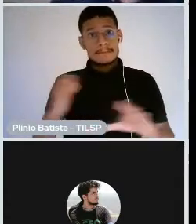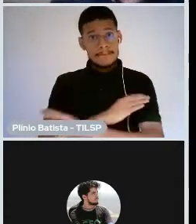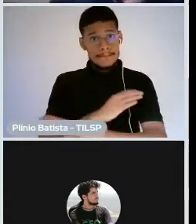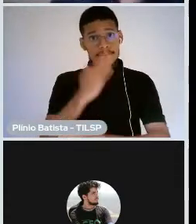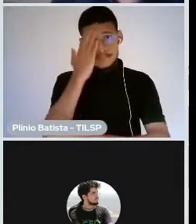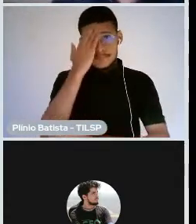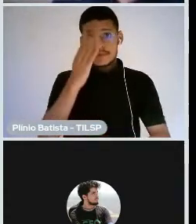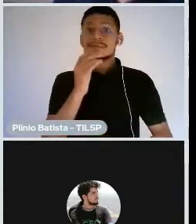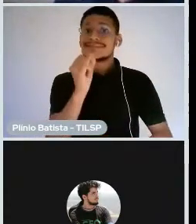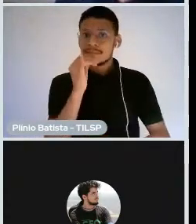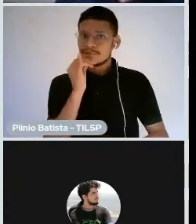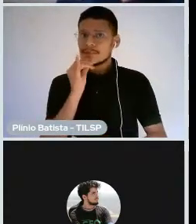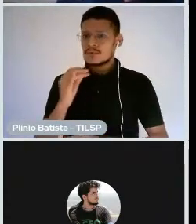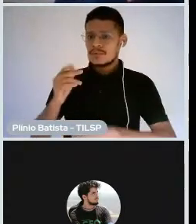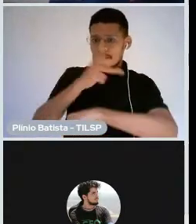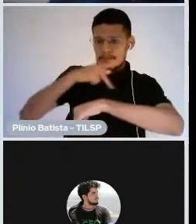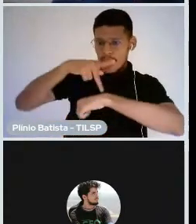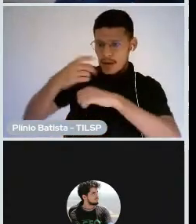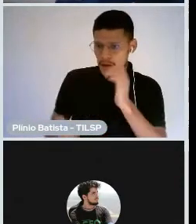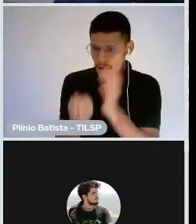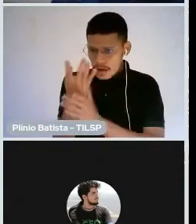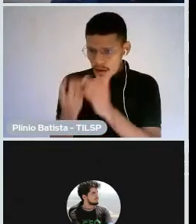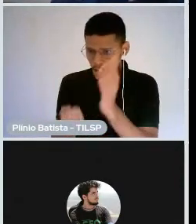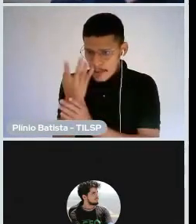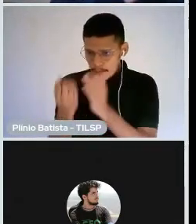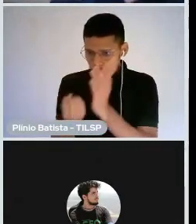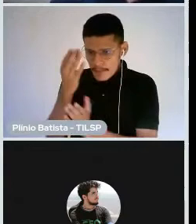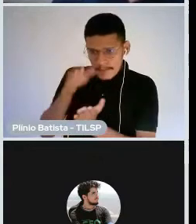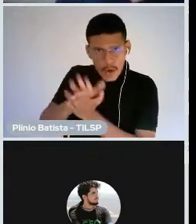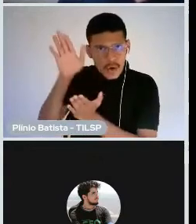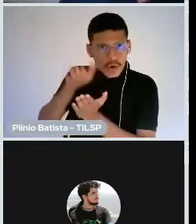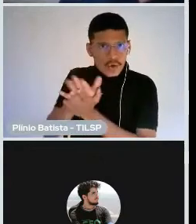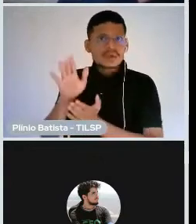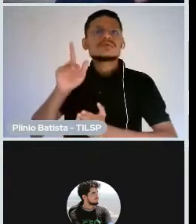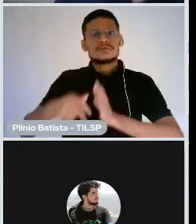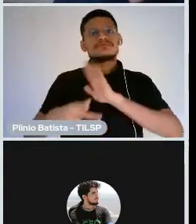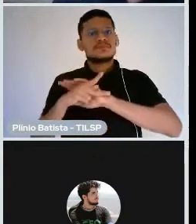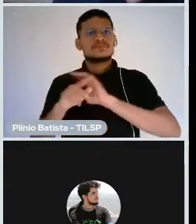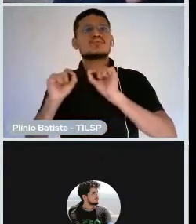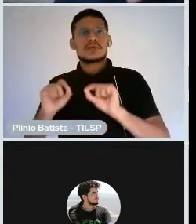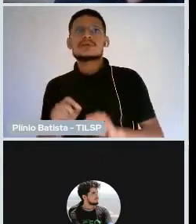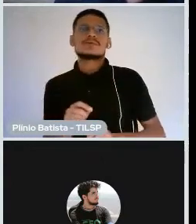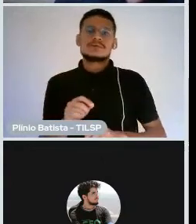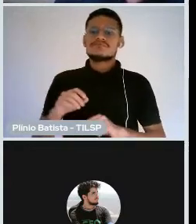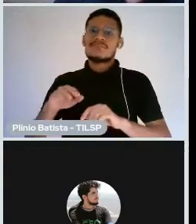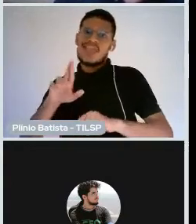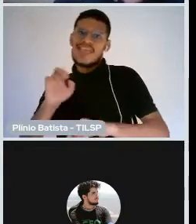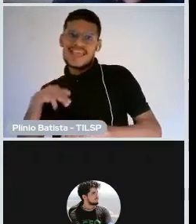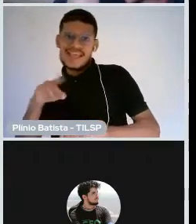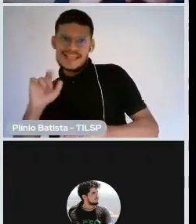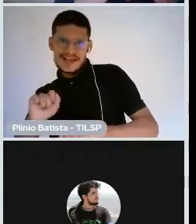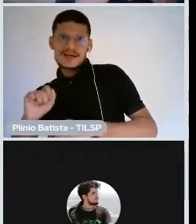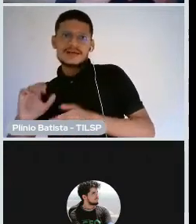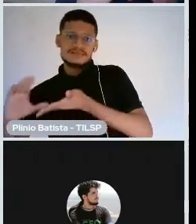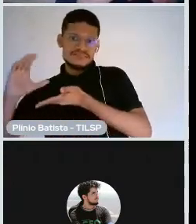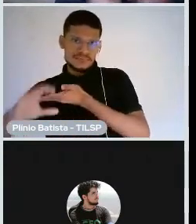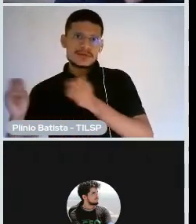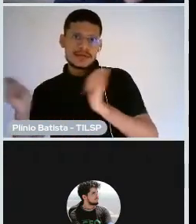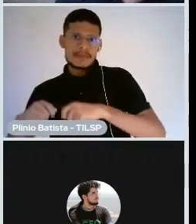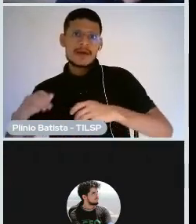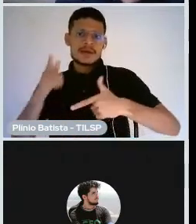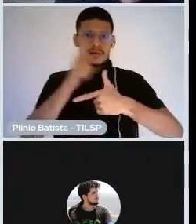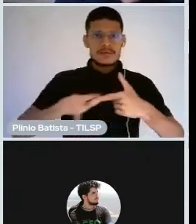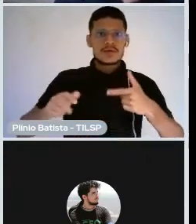financeiramente, né? E aí, nesse caso, aí da renda per capita dividido pela quantidade de pessoas que aqui habitam.